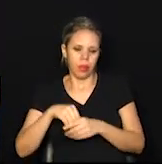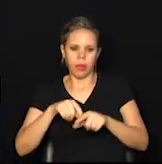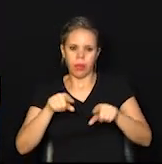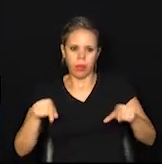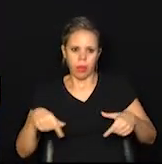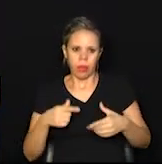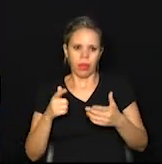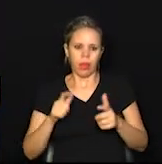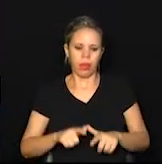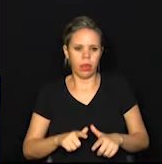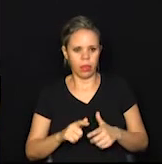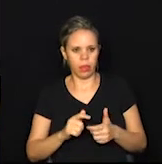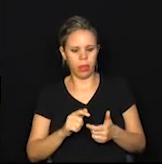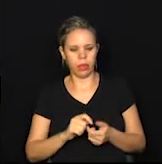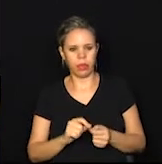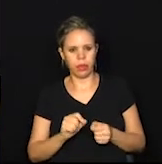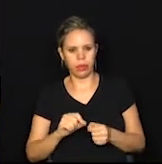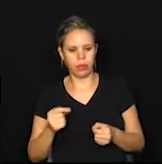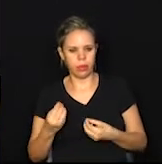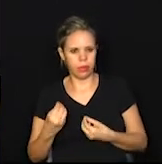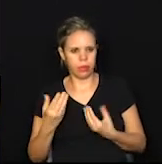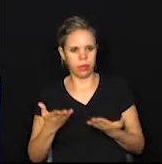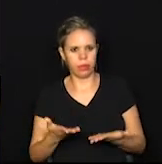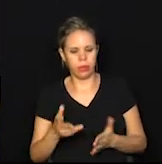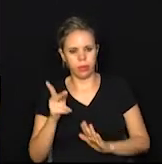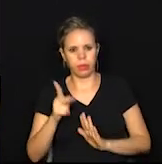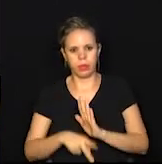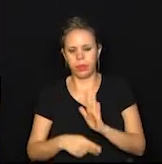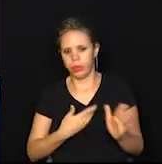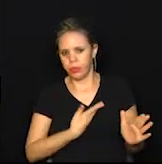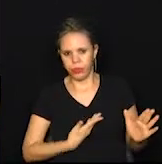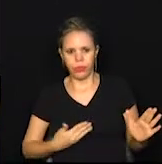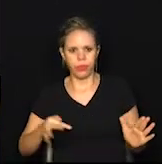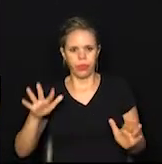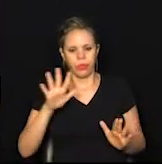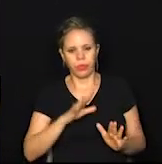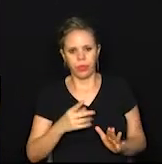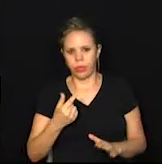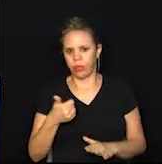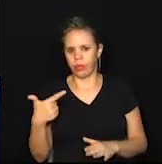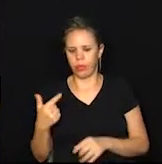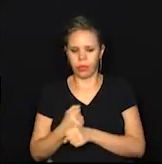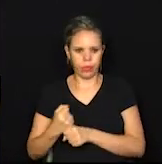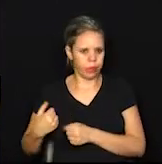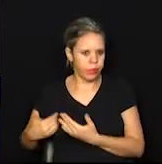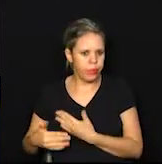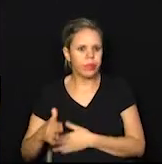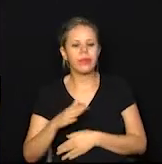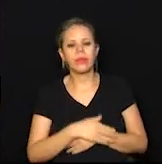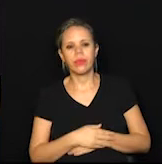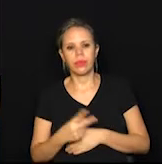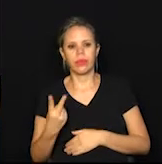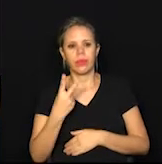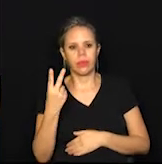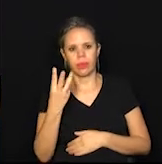que é um espaço que foi concebido por um projeto do governo federal há mais de 12 anos, no valor